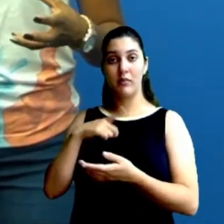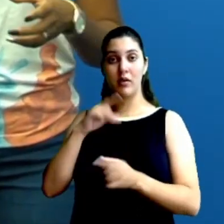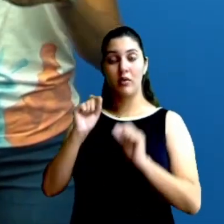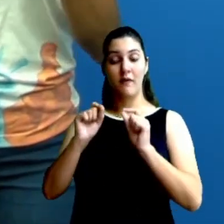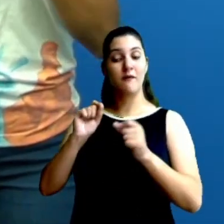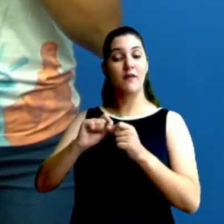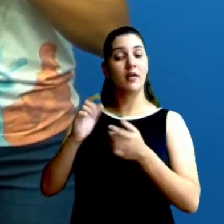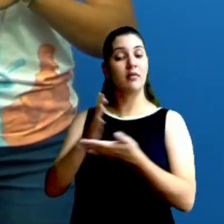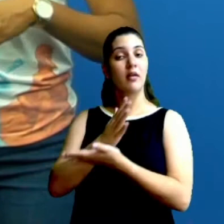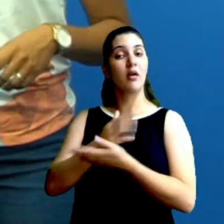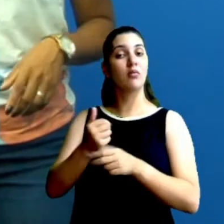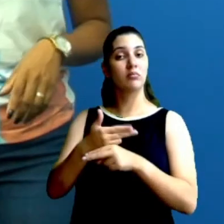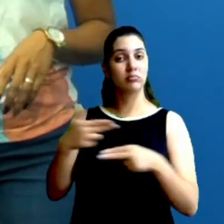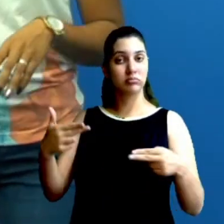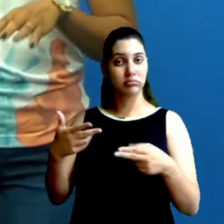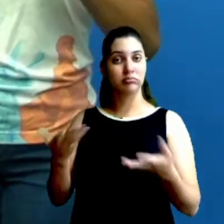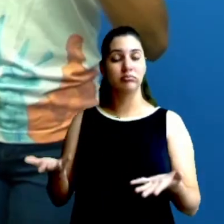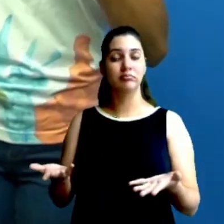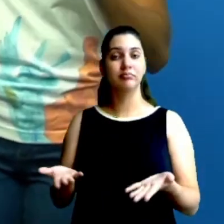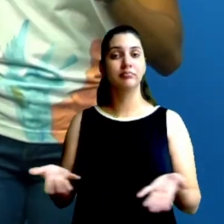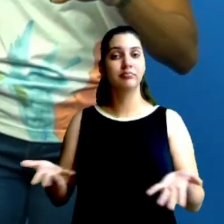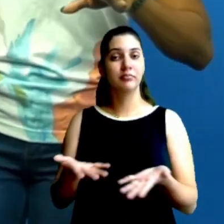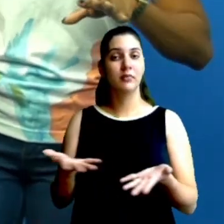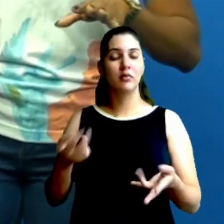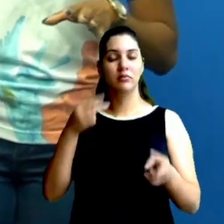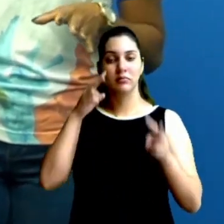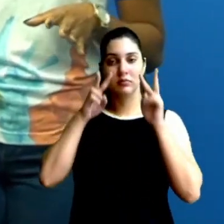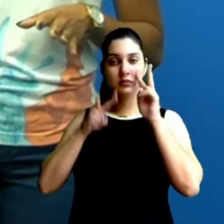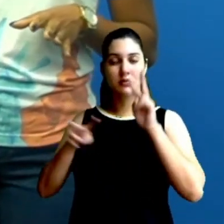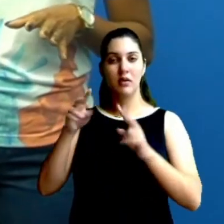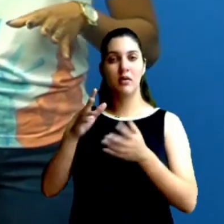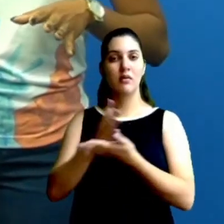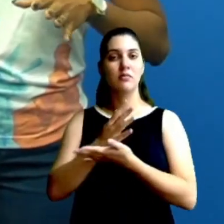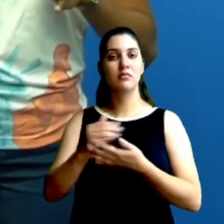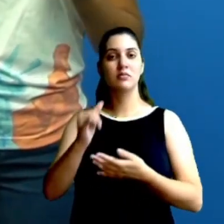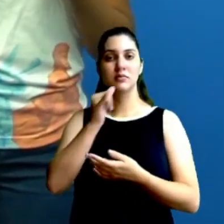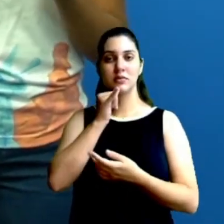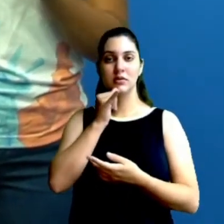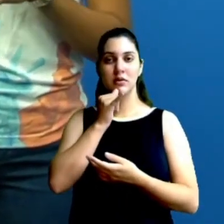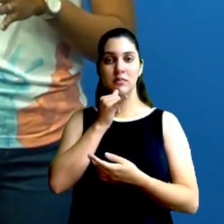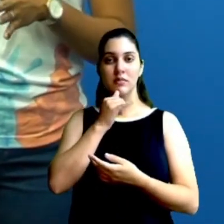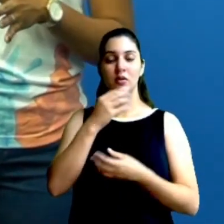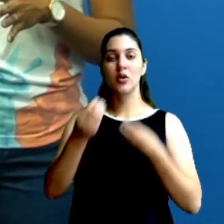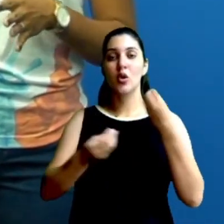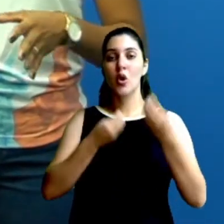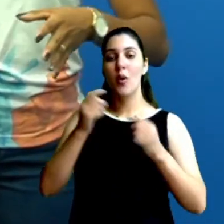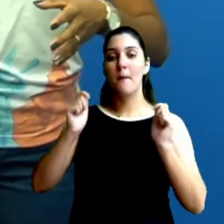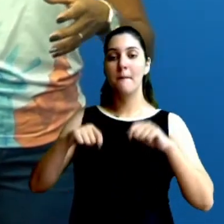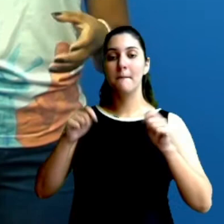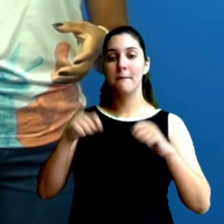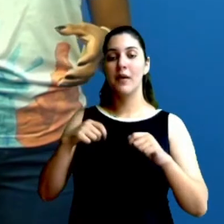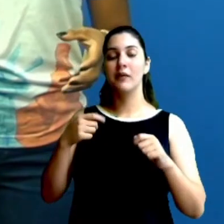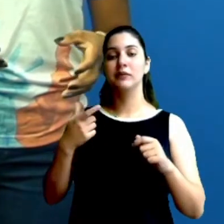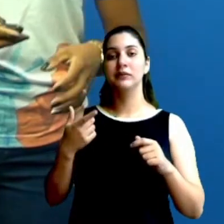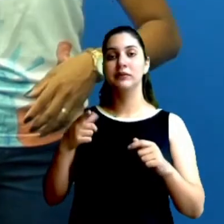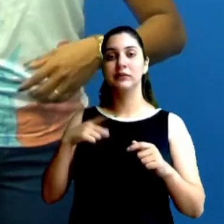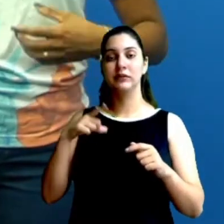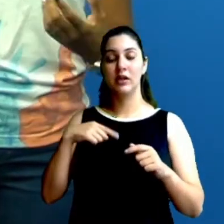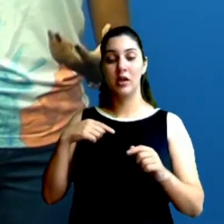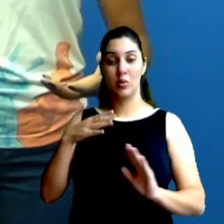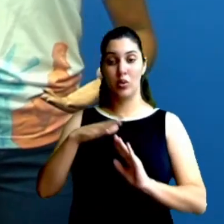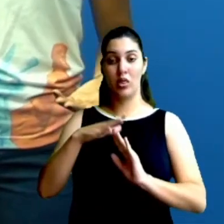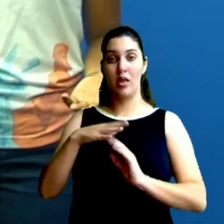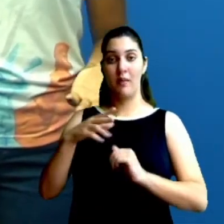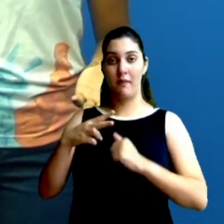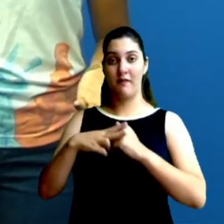alguma coisa. Agora, vamos ver alguns exemplos de como a gente pode empregar esse tempo verbal e